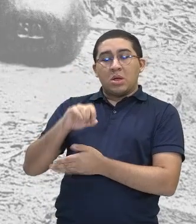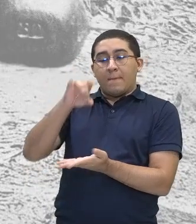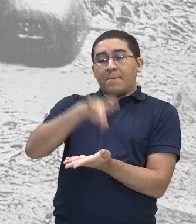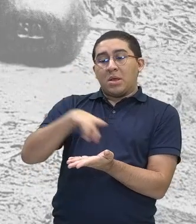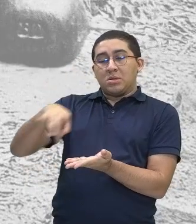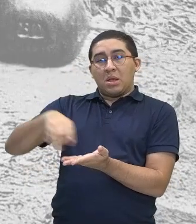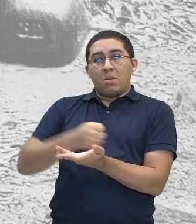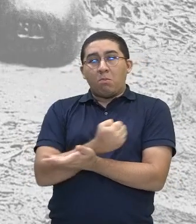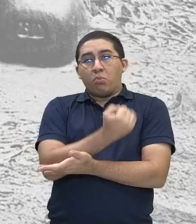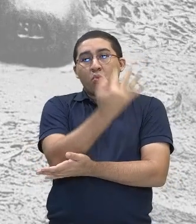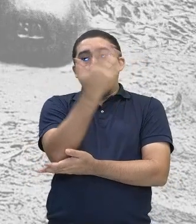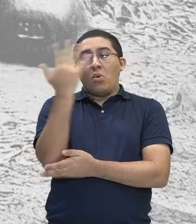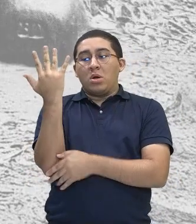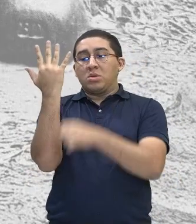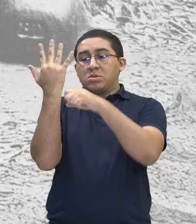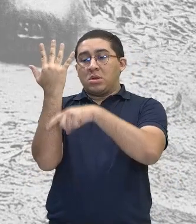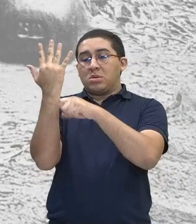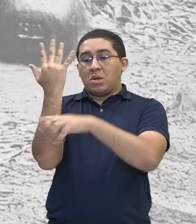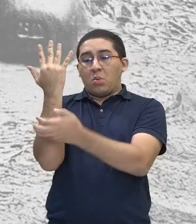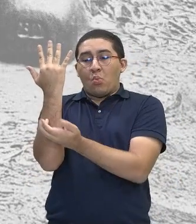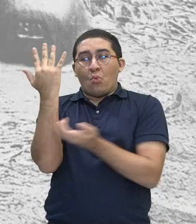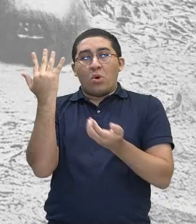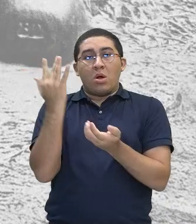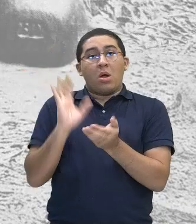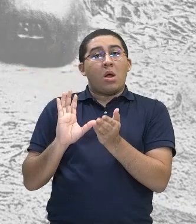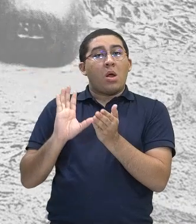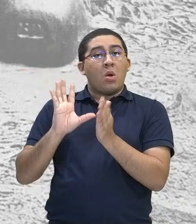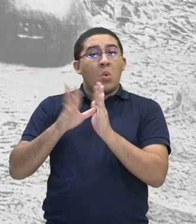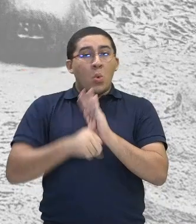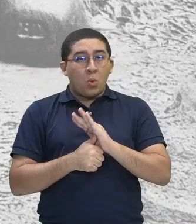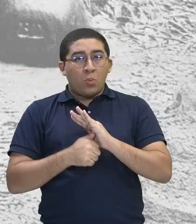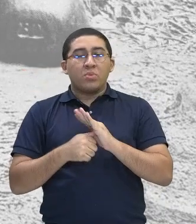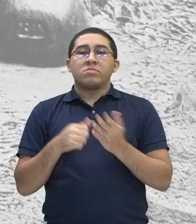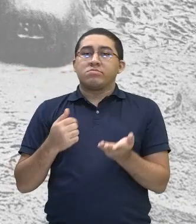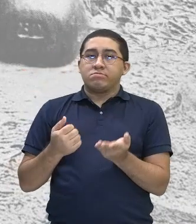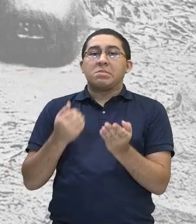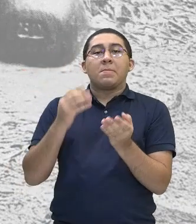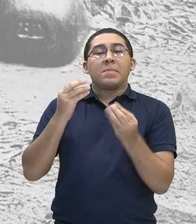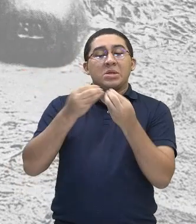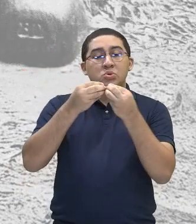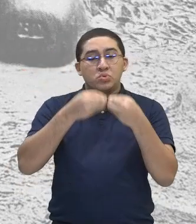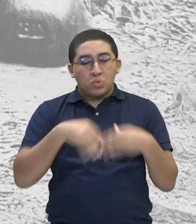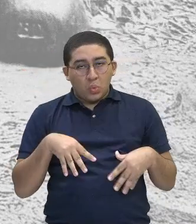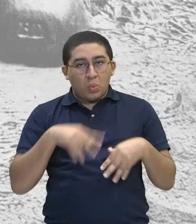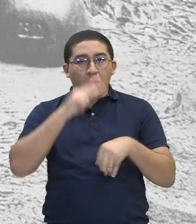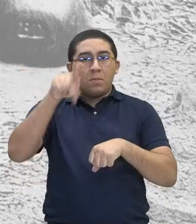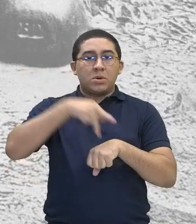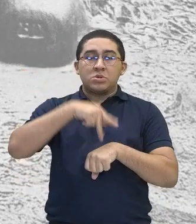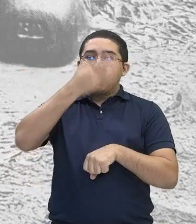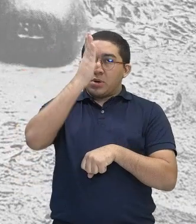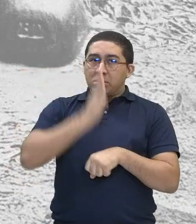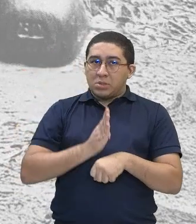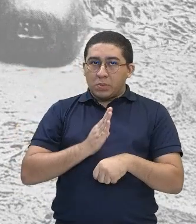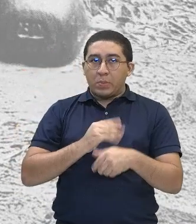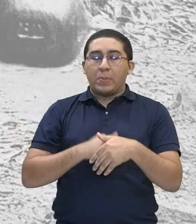extrair esse produto. E isso trouxe um prejuízo histórico para o Brasil. E aí